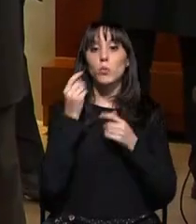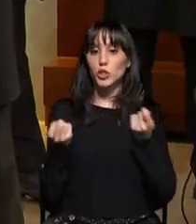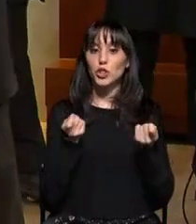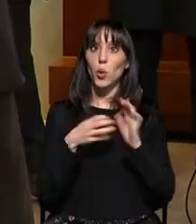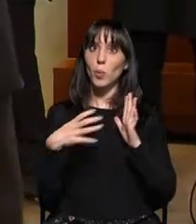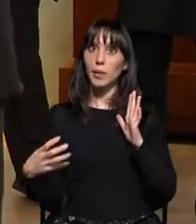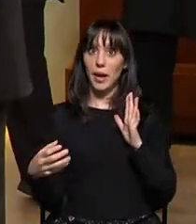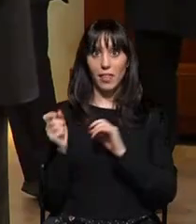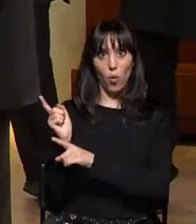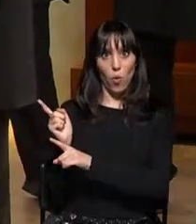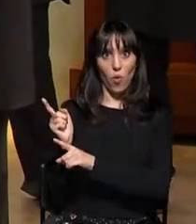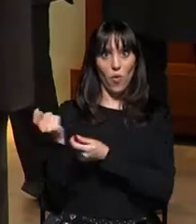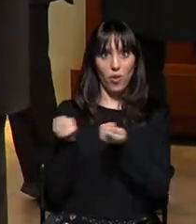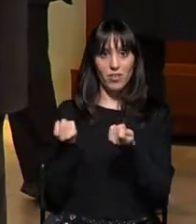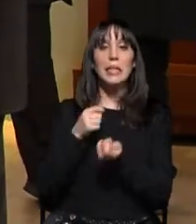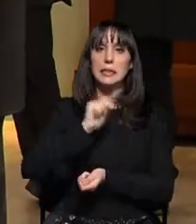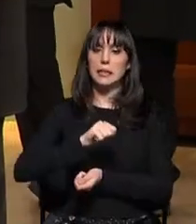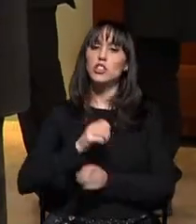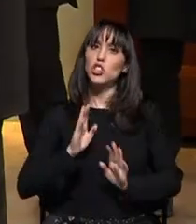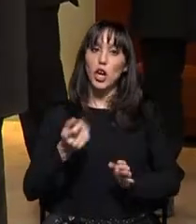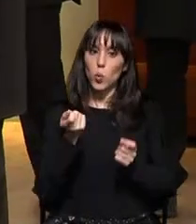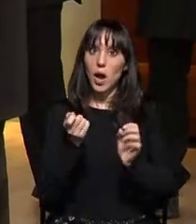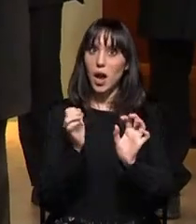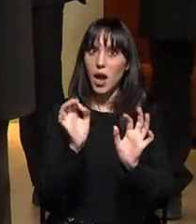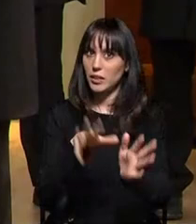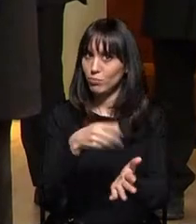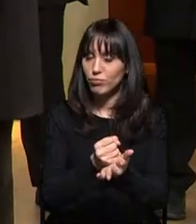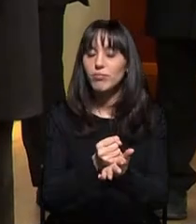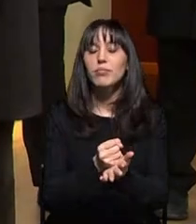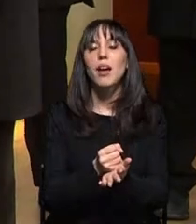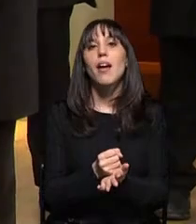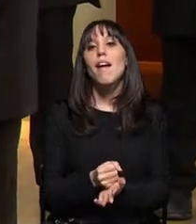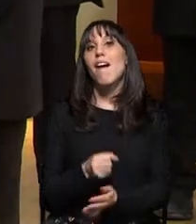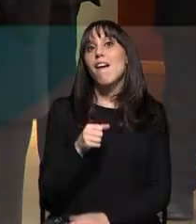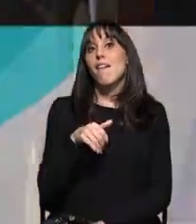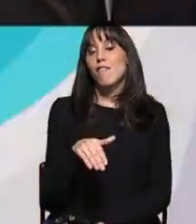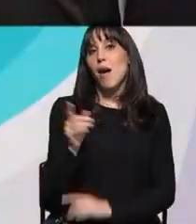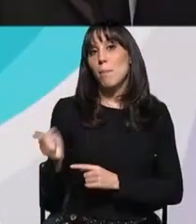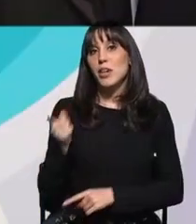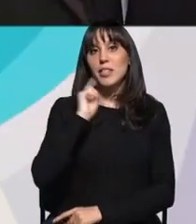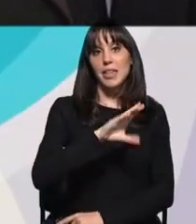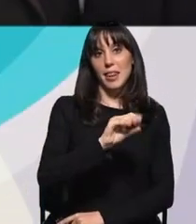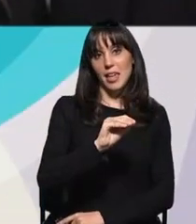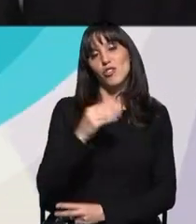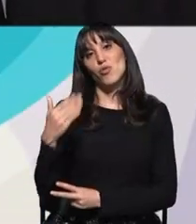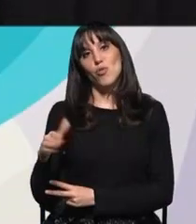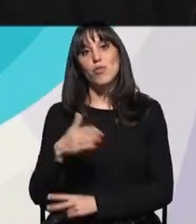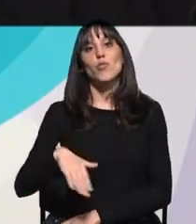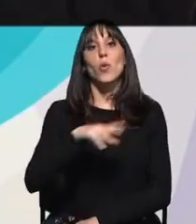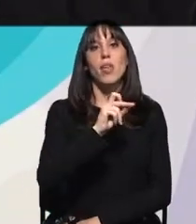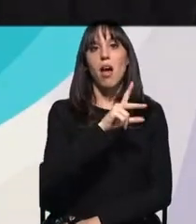vocês que vão organizar, não é? sim, já está, estamos nos últimos preparativos. Ok. Portanto, vai ser 10 e 11 de março na Aula Magna. Ah, então giro.